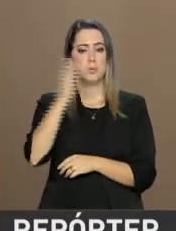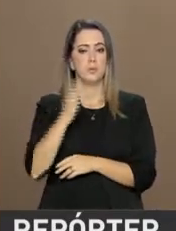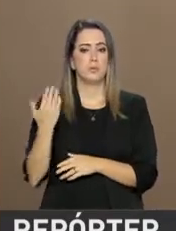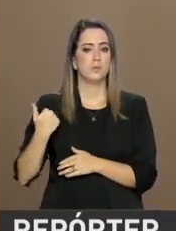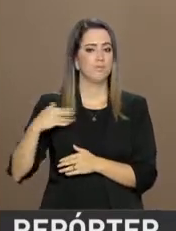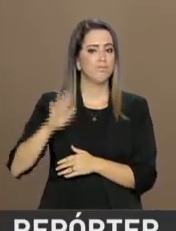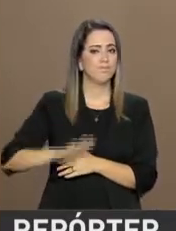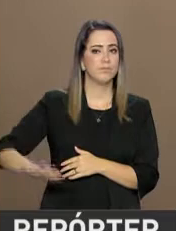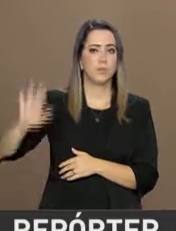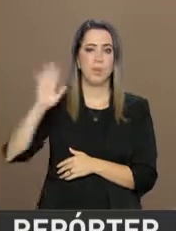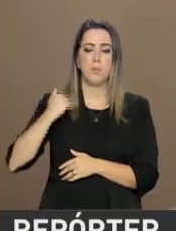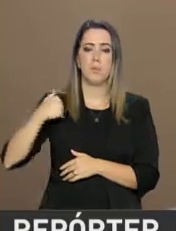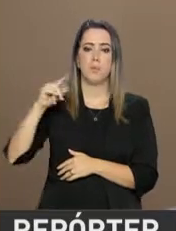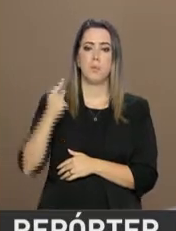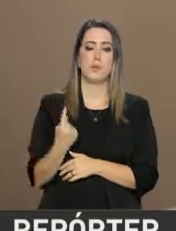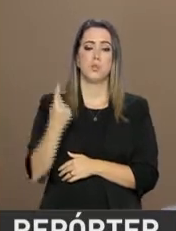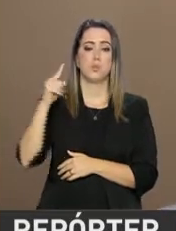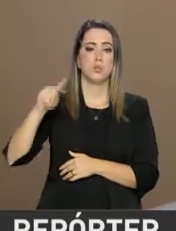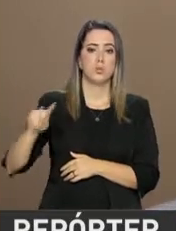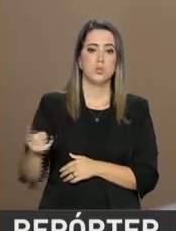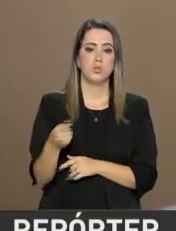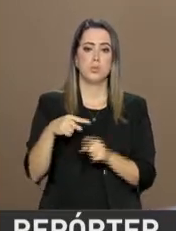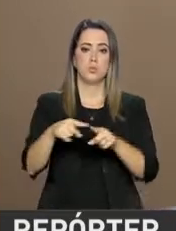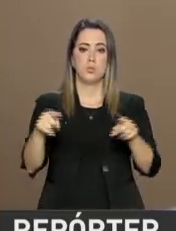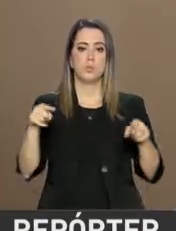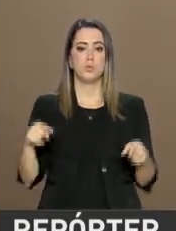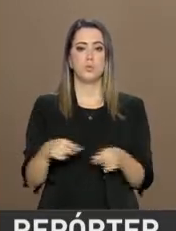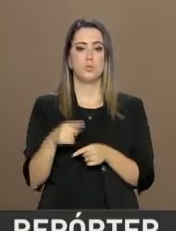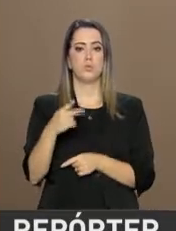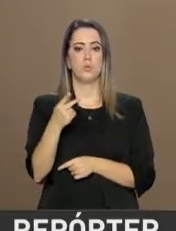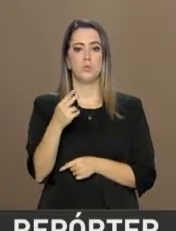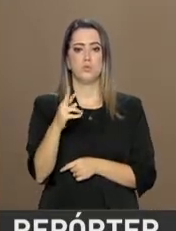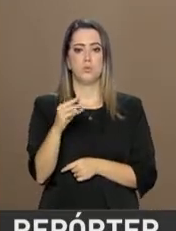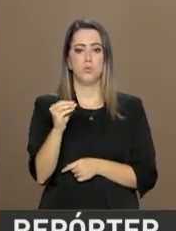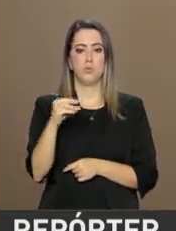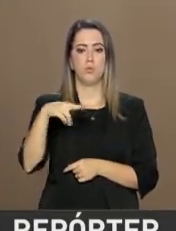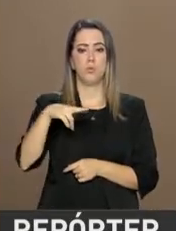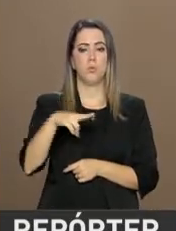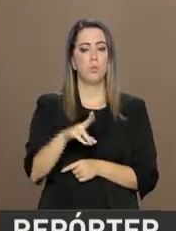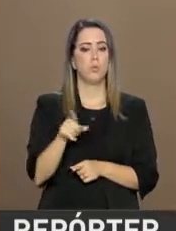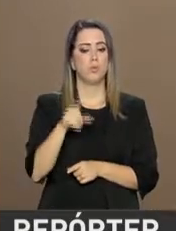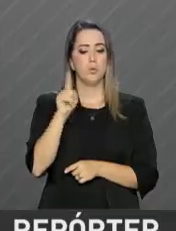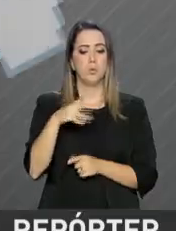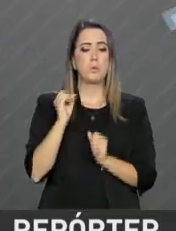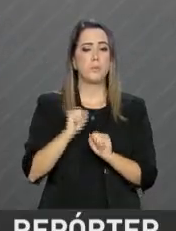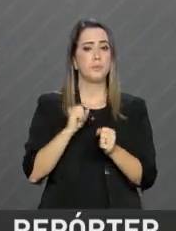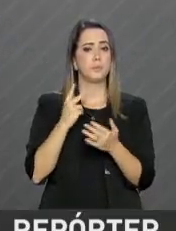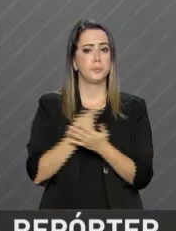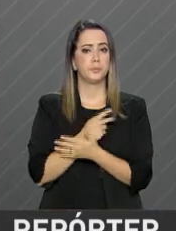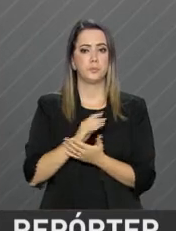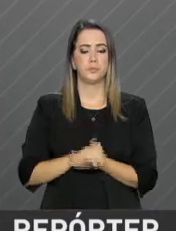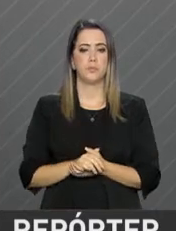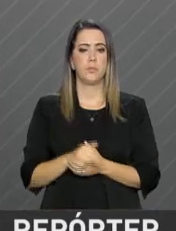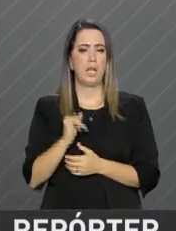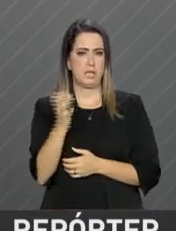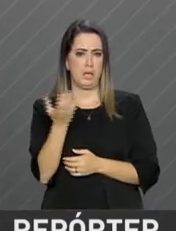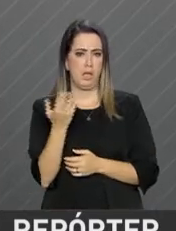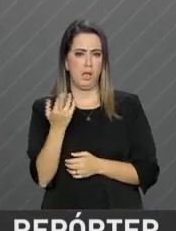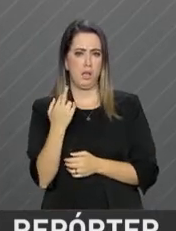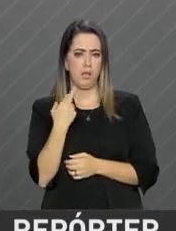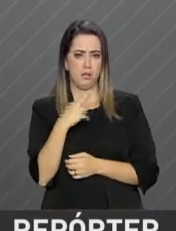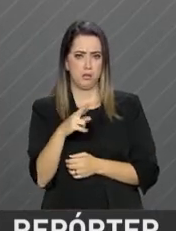são mais de mil procons espalhados pelo brasil é mas é uma forma alternativa de solução de conflito para solucionar problemas